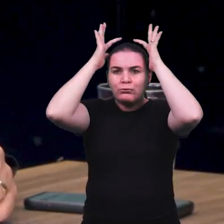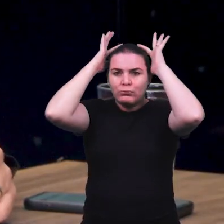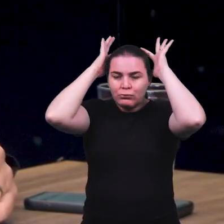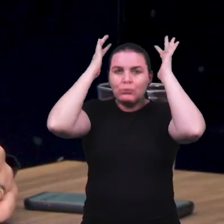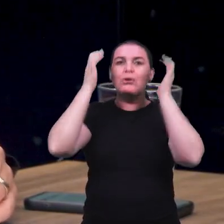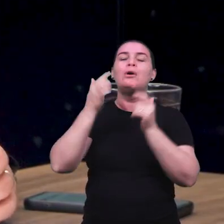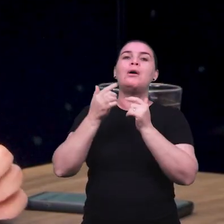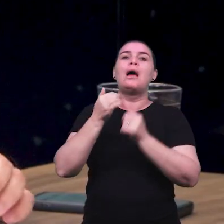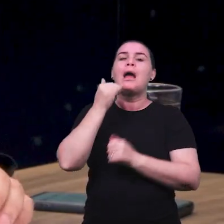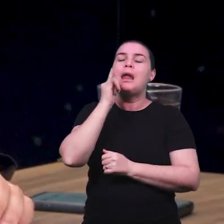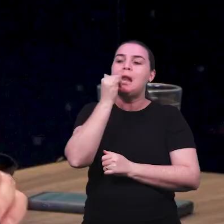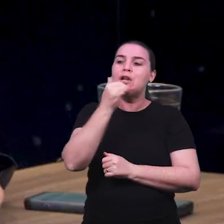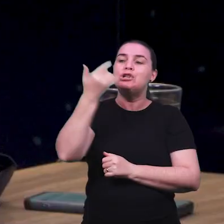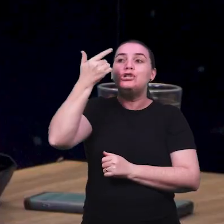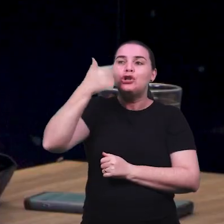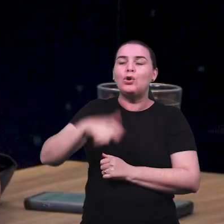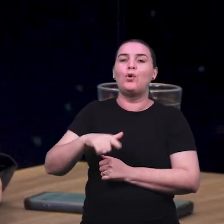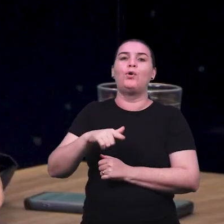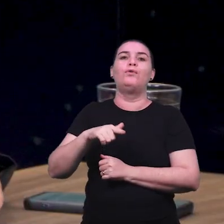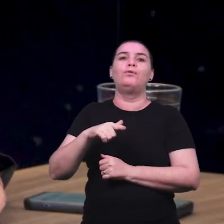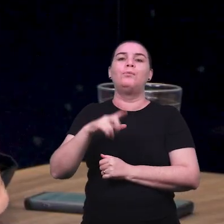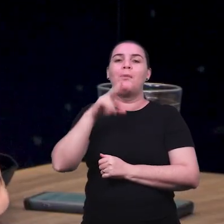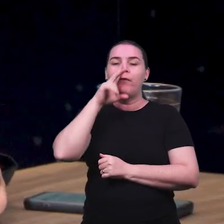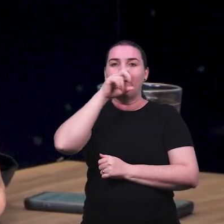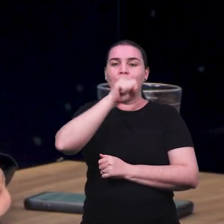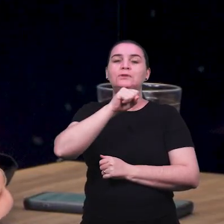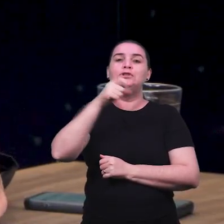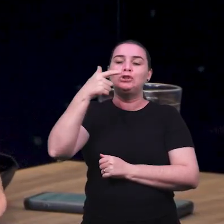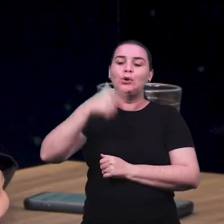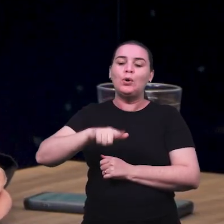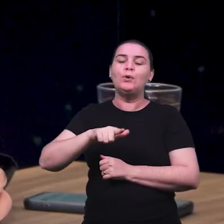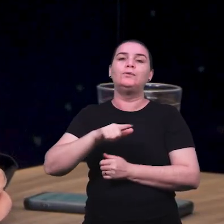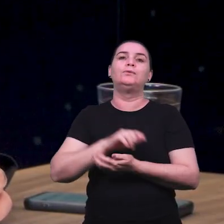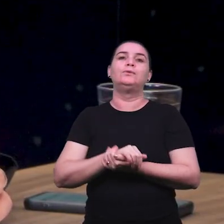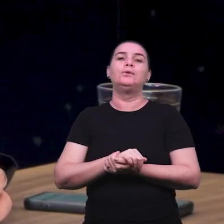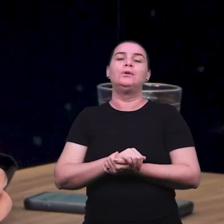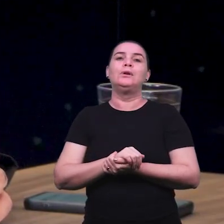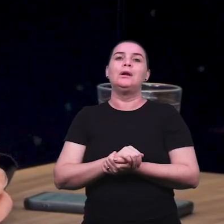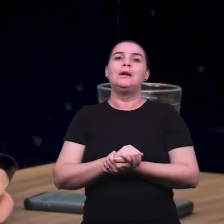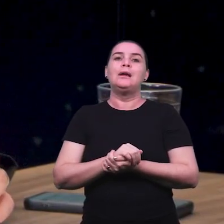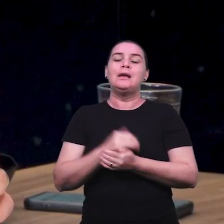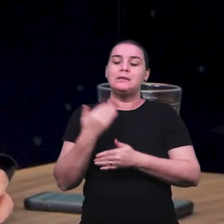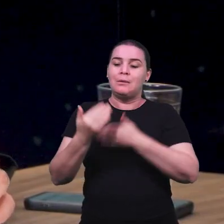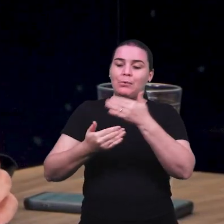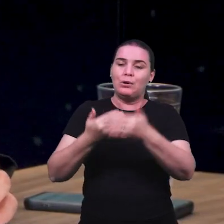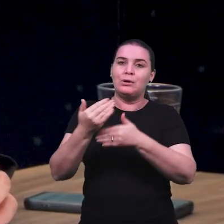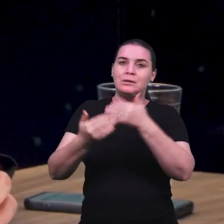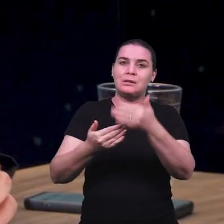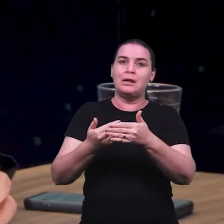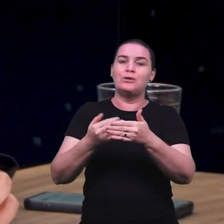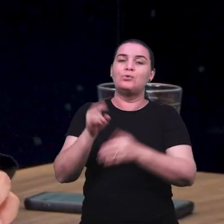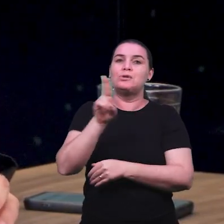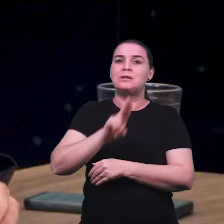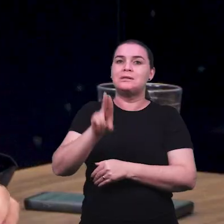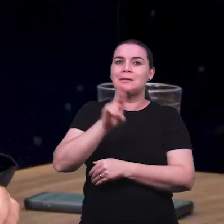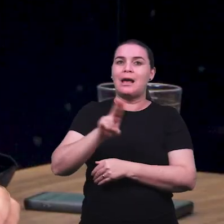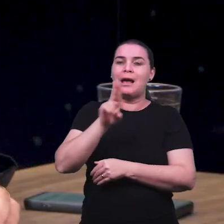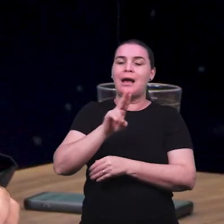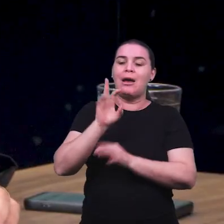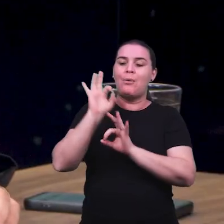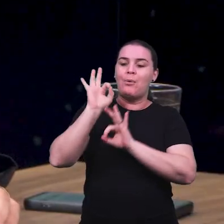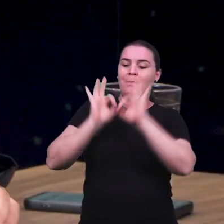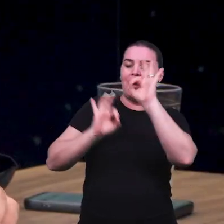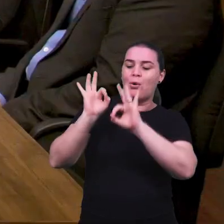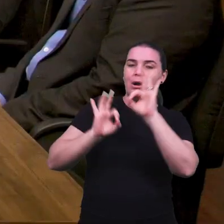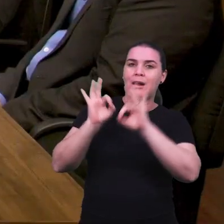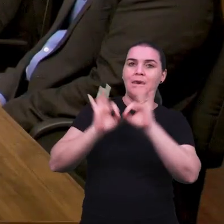energia para pentear o cabelo de novo. E esse processo, ao contrário, que é eu pegar uma energia e